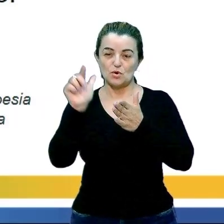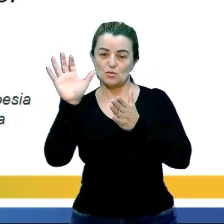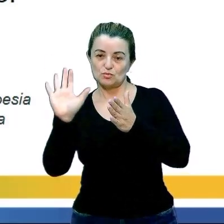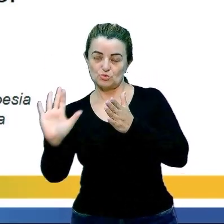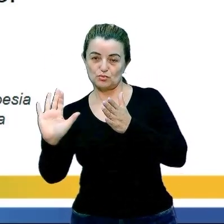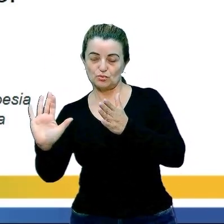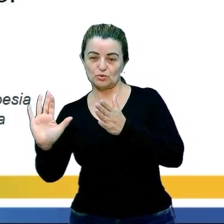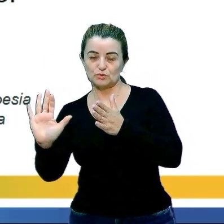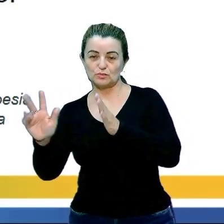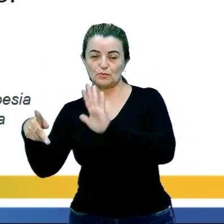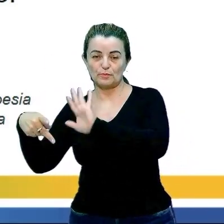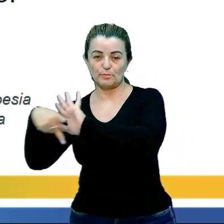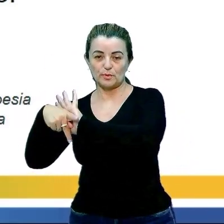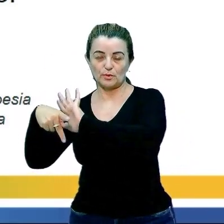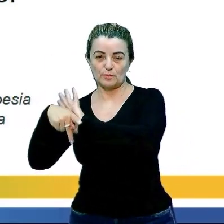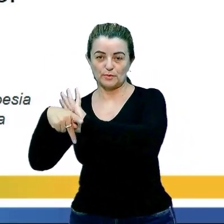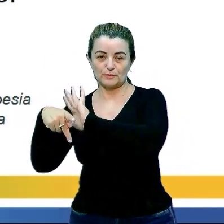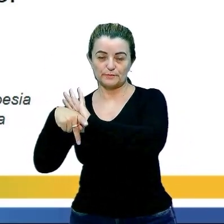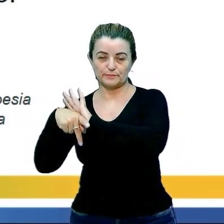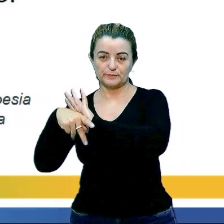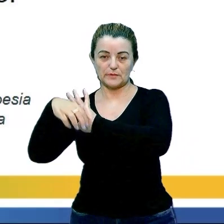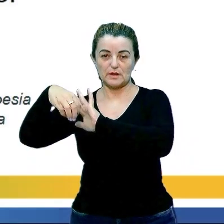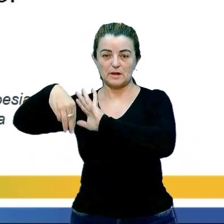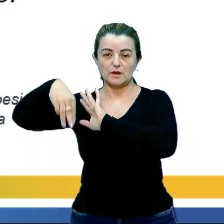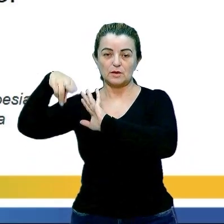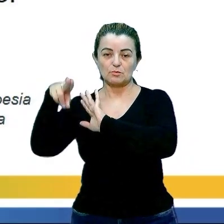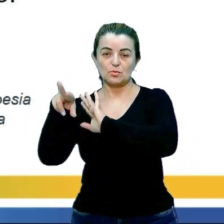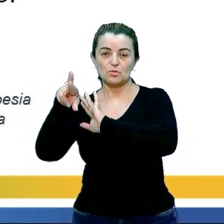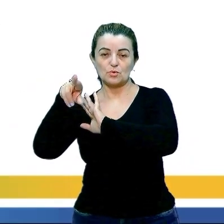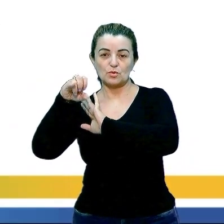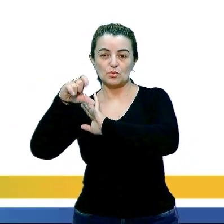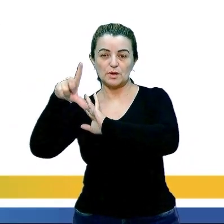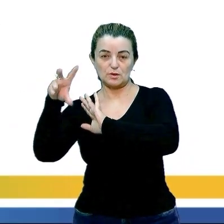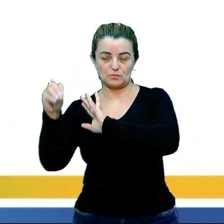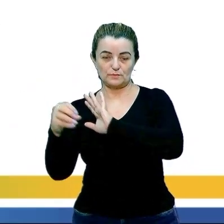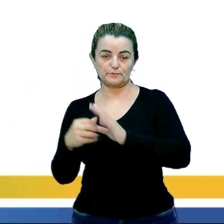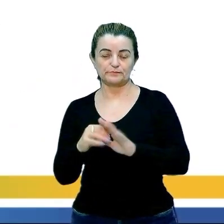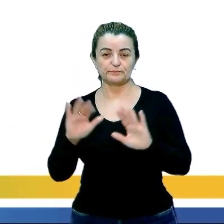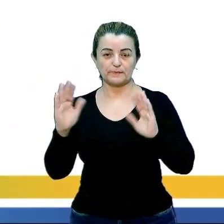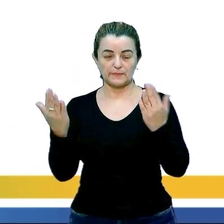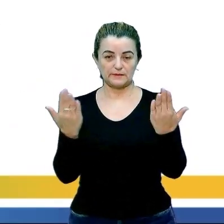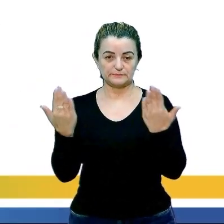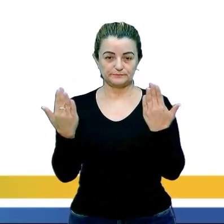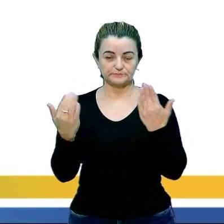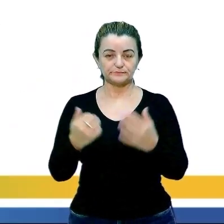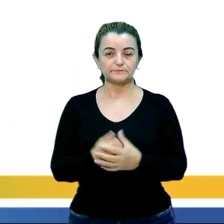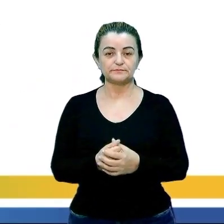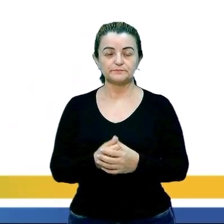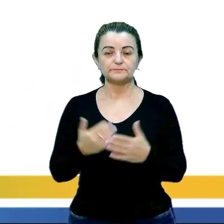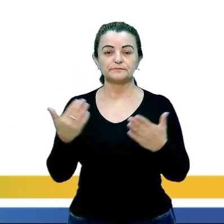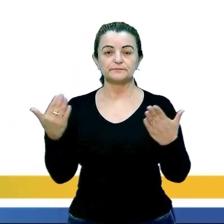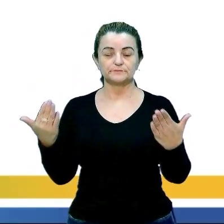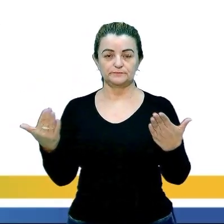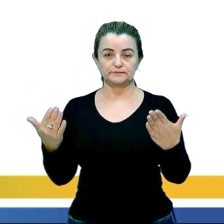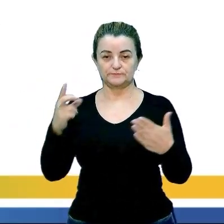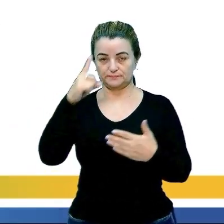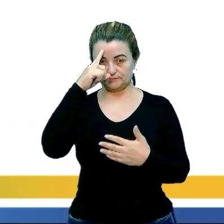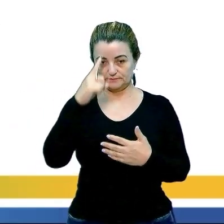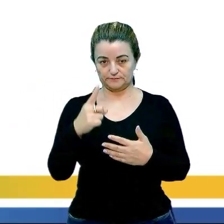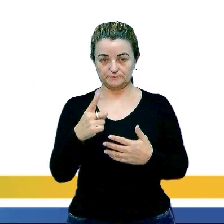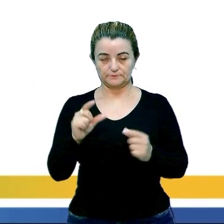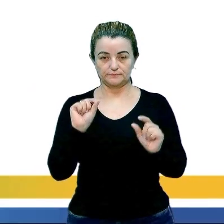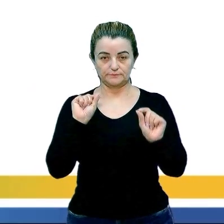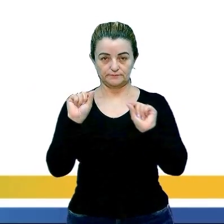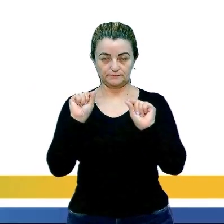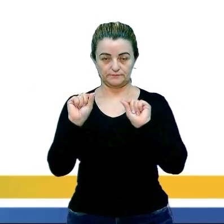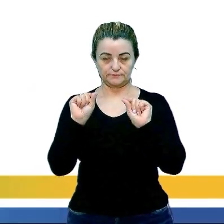da produção poética aí do Murilo Mendes. Vamos lá ao comando, ao